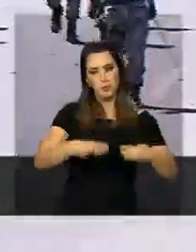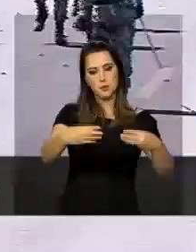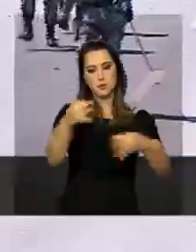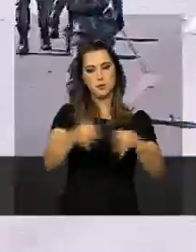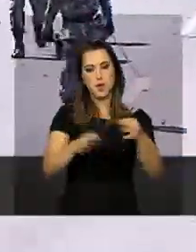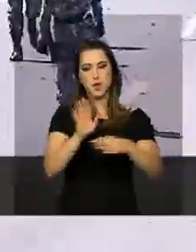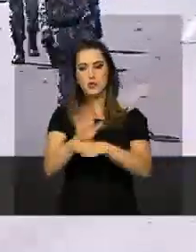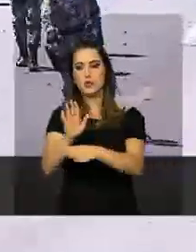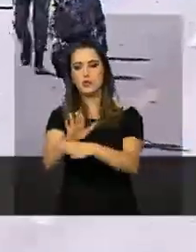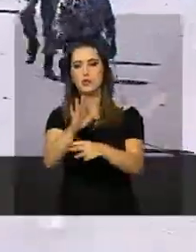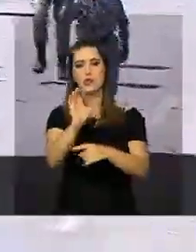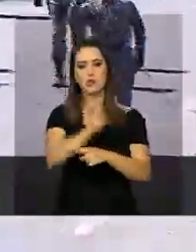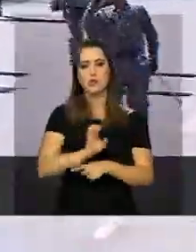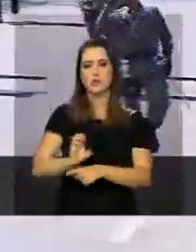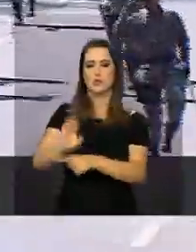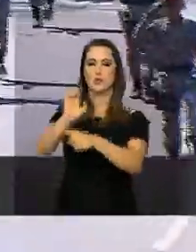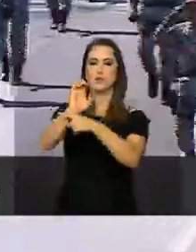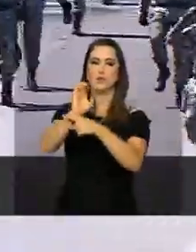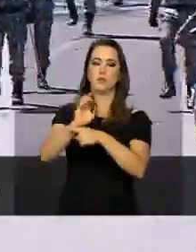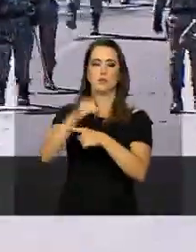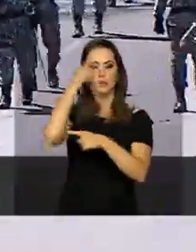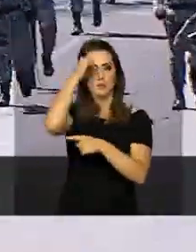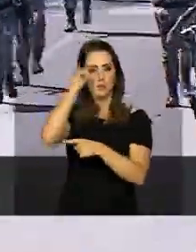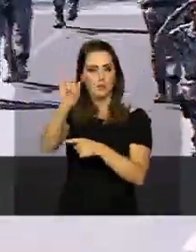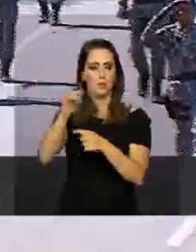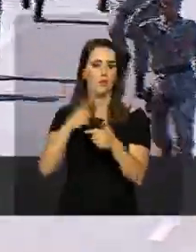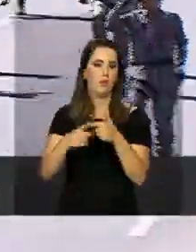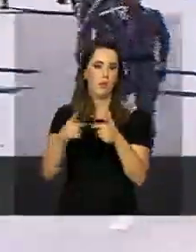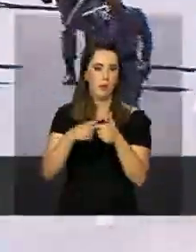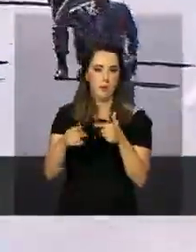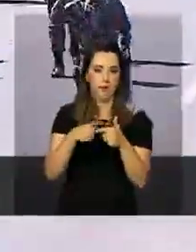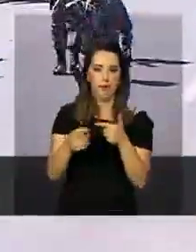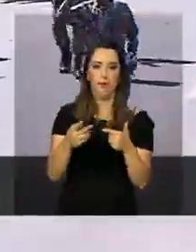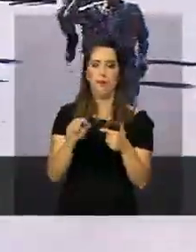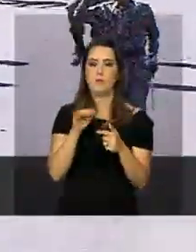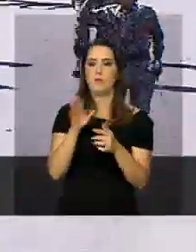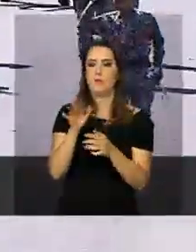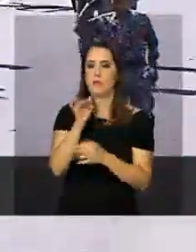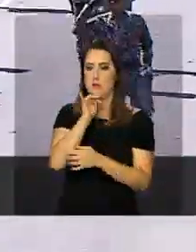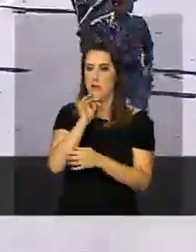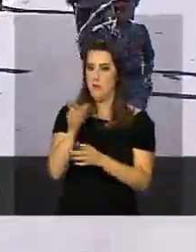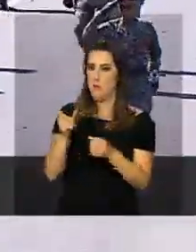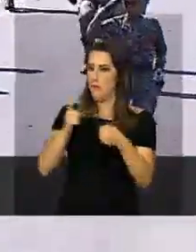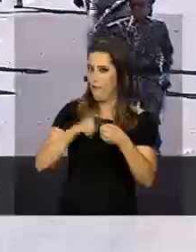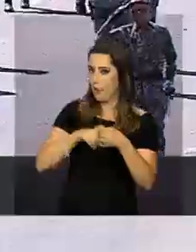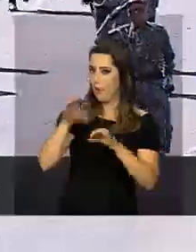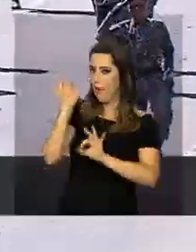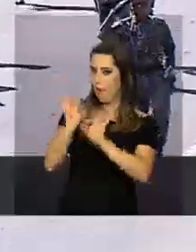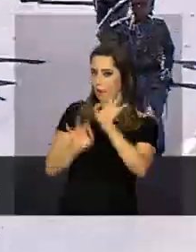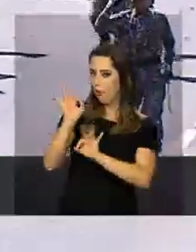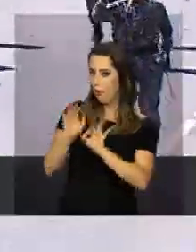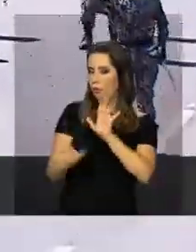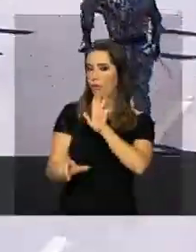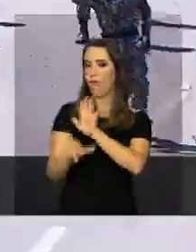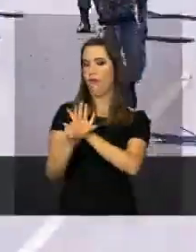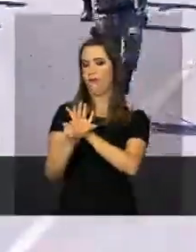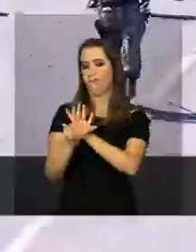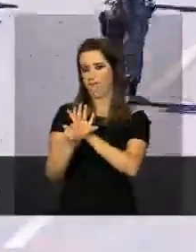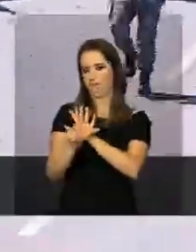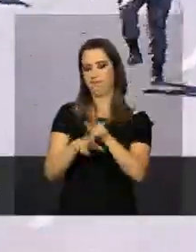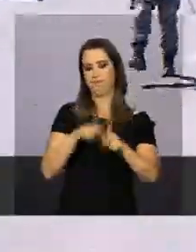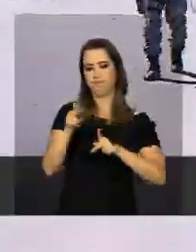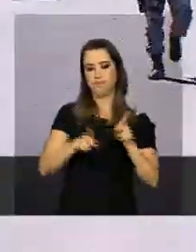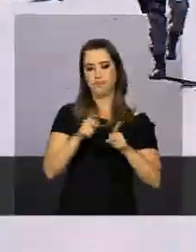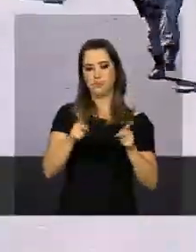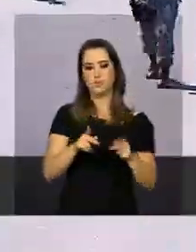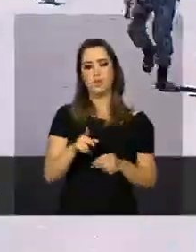os estados nas ações de prevenção, preservação e restauração da ordem pública. Comandado pelo 2º-Tenente da Polícia